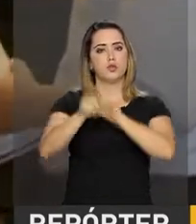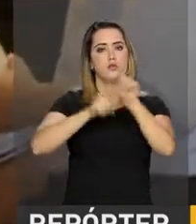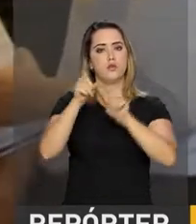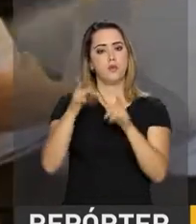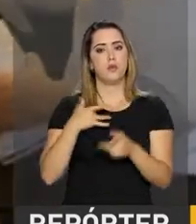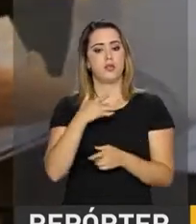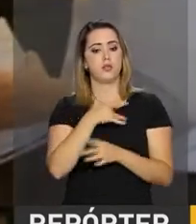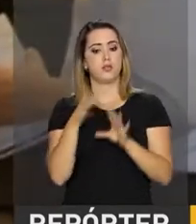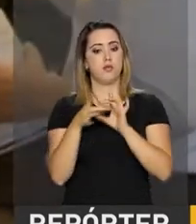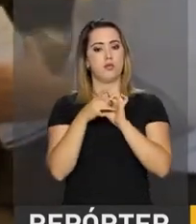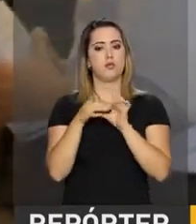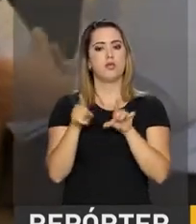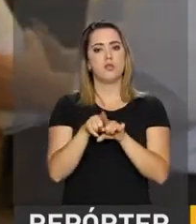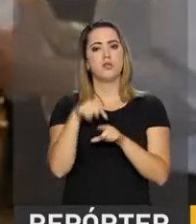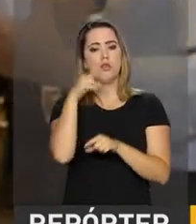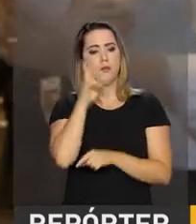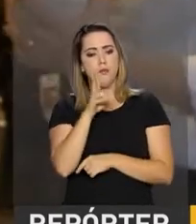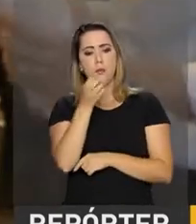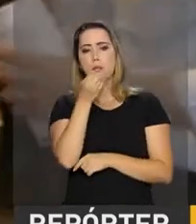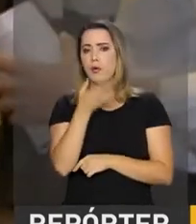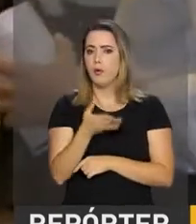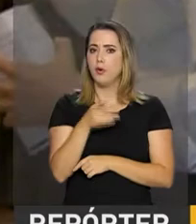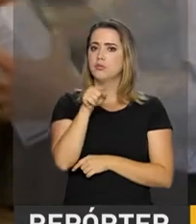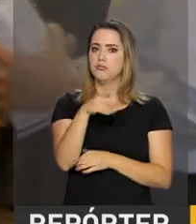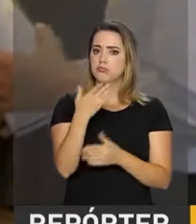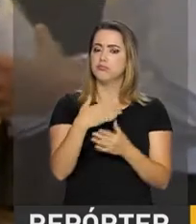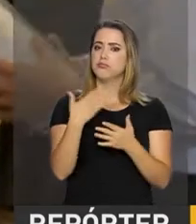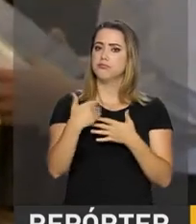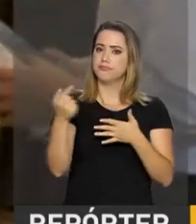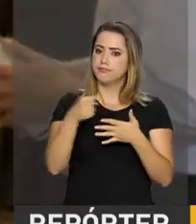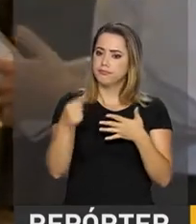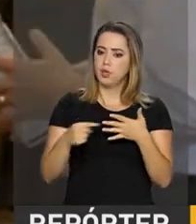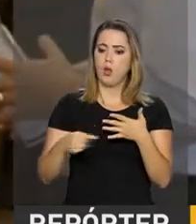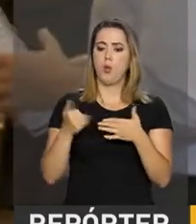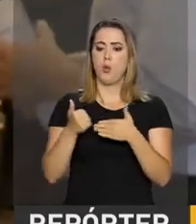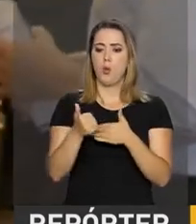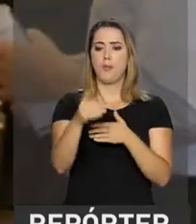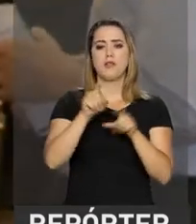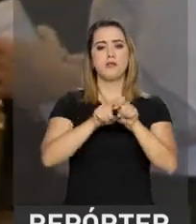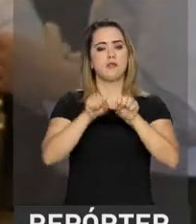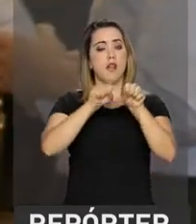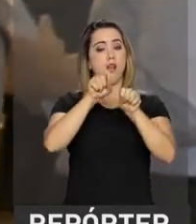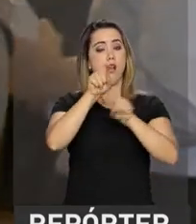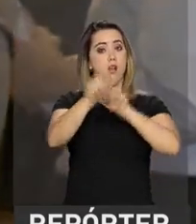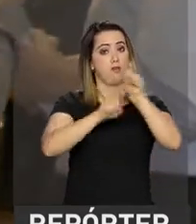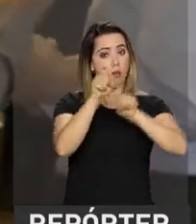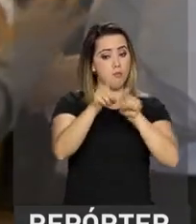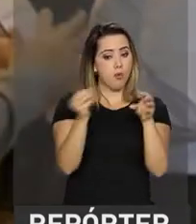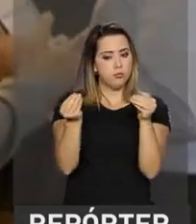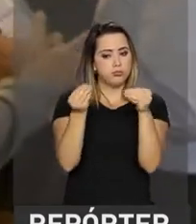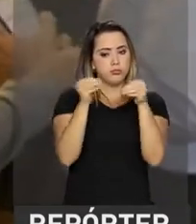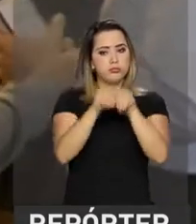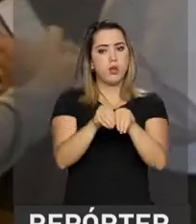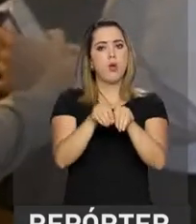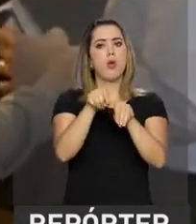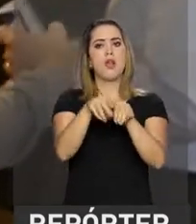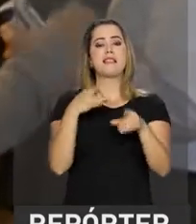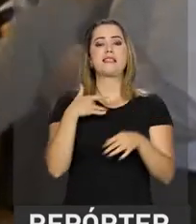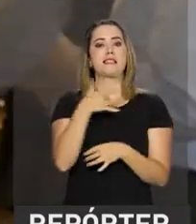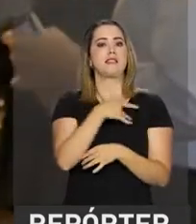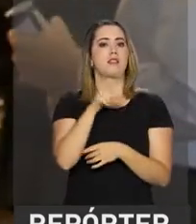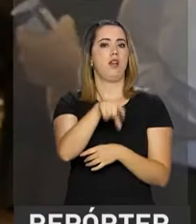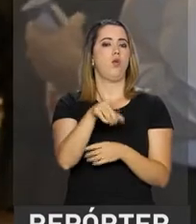bons olhos todas essas iniciativas de informatização e colocar uma